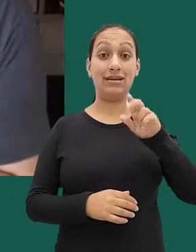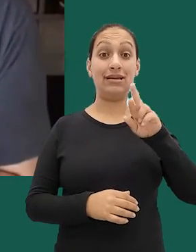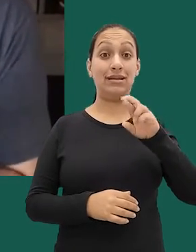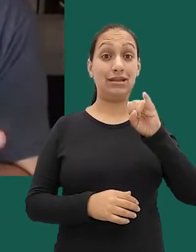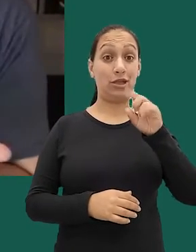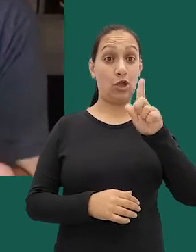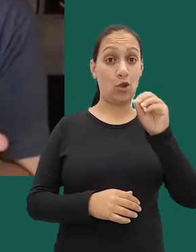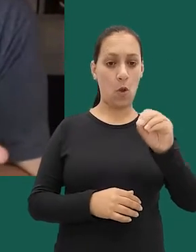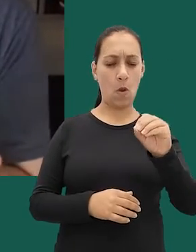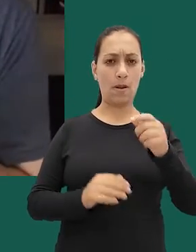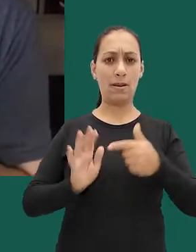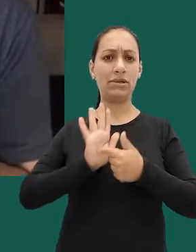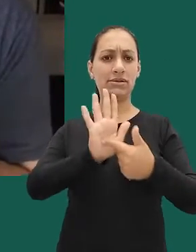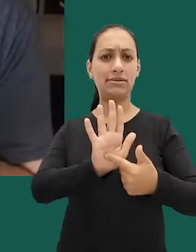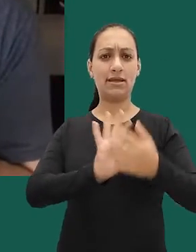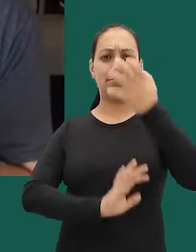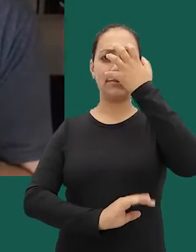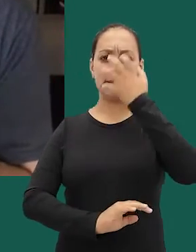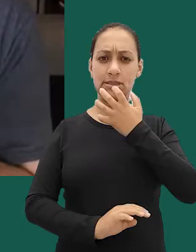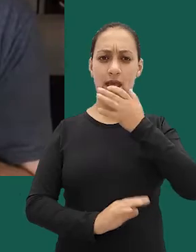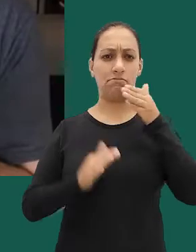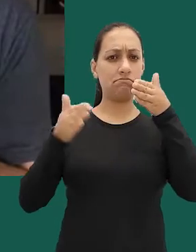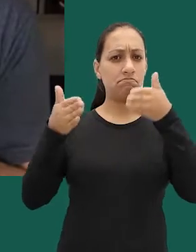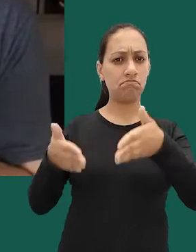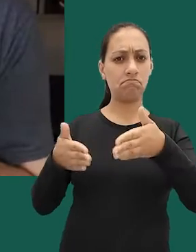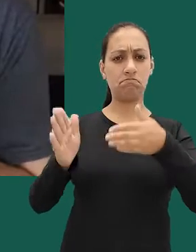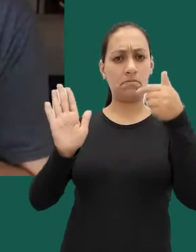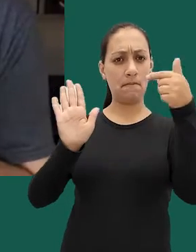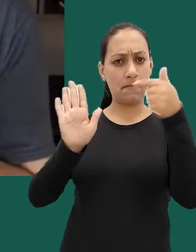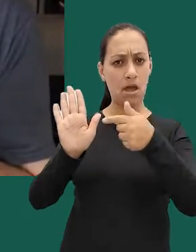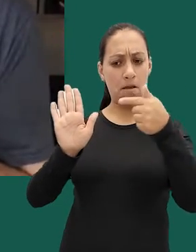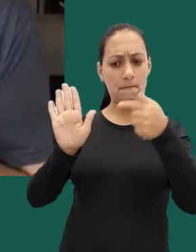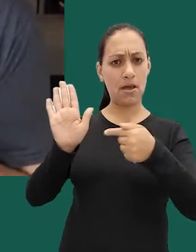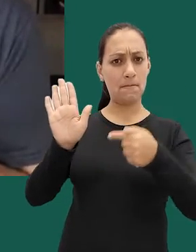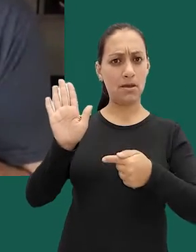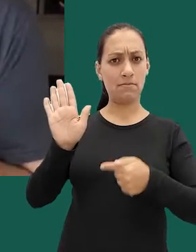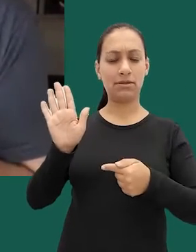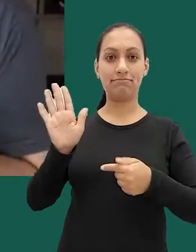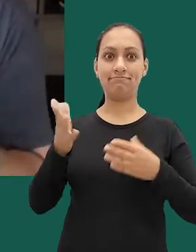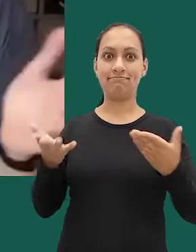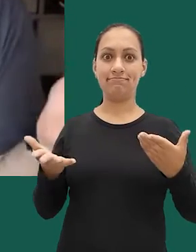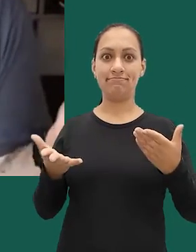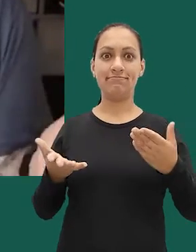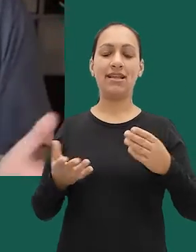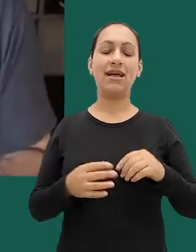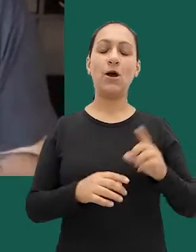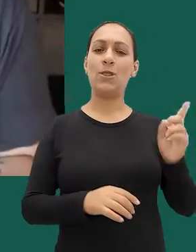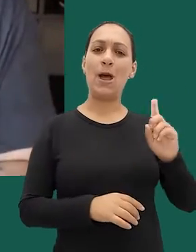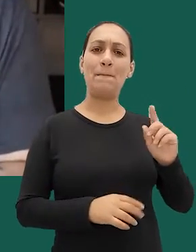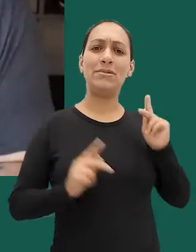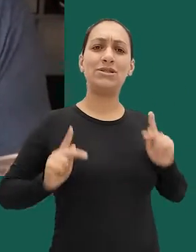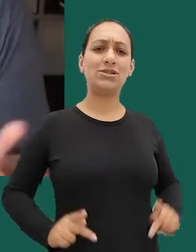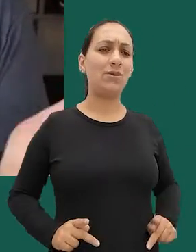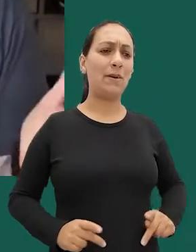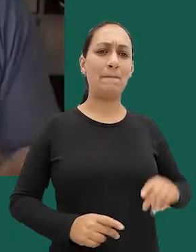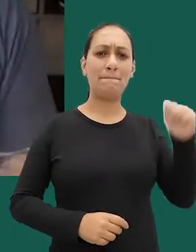é uma coisa muito séria, uma coisa muito específica, muito coreografada. O brasileiro já vai, se vira, cai na internet,